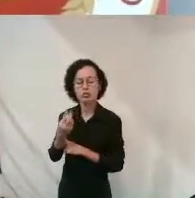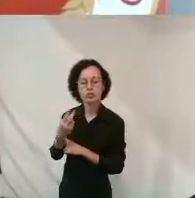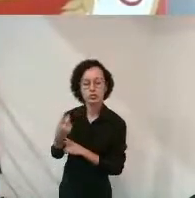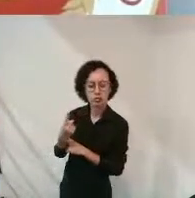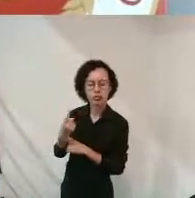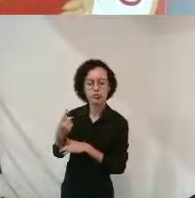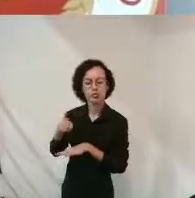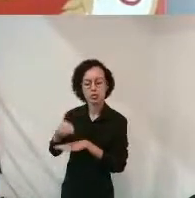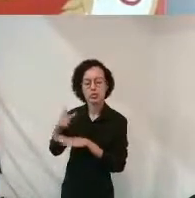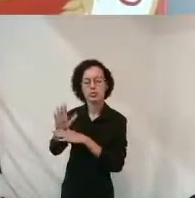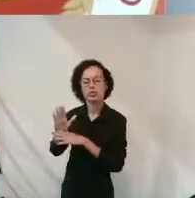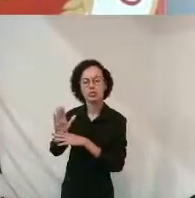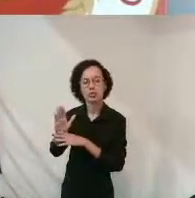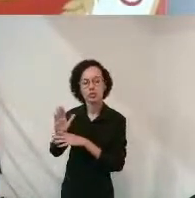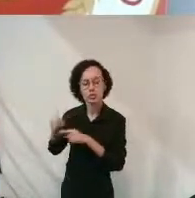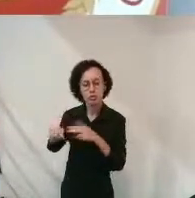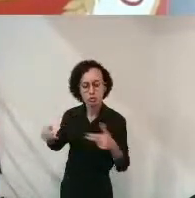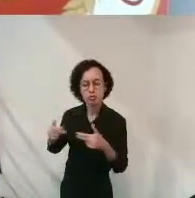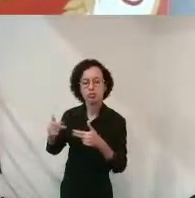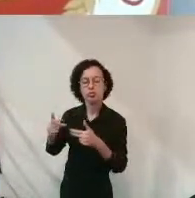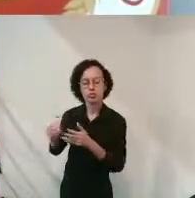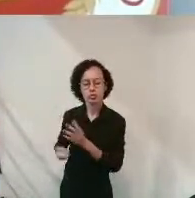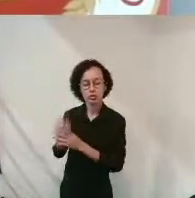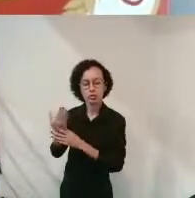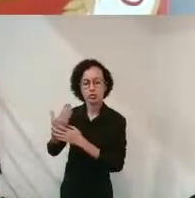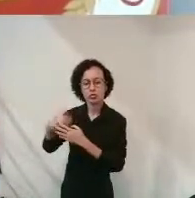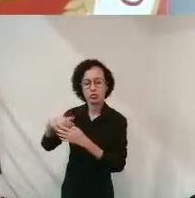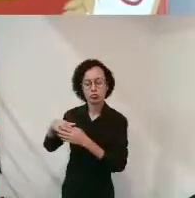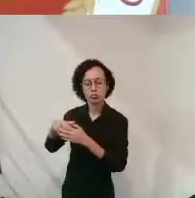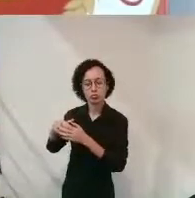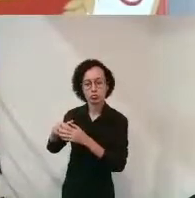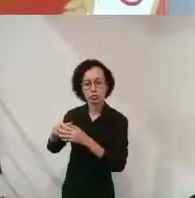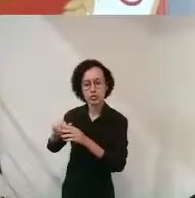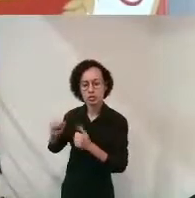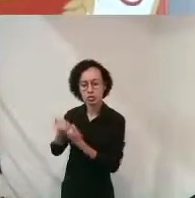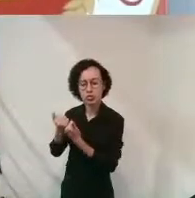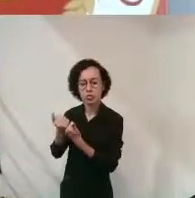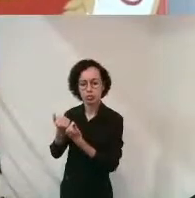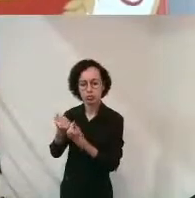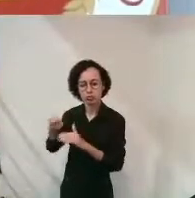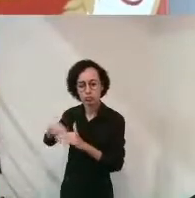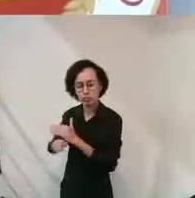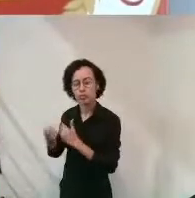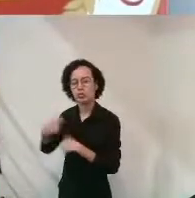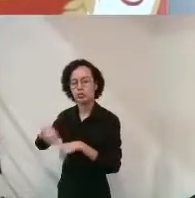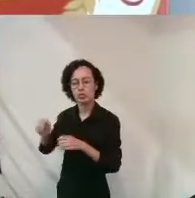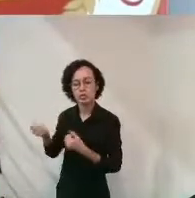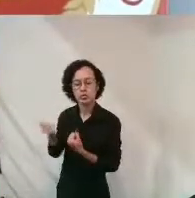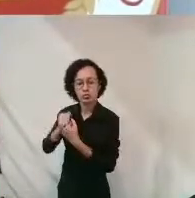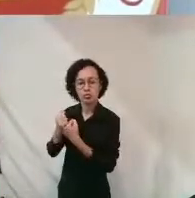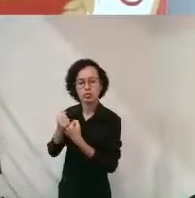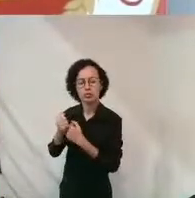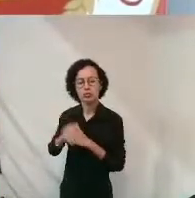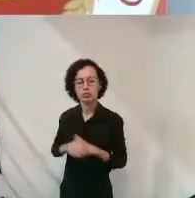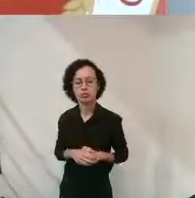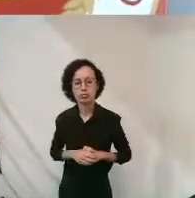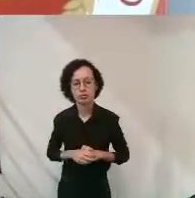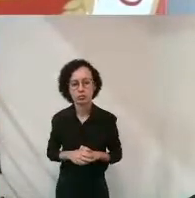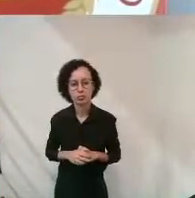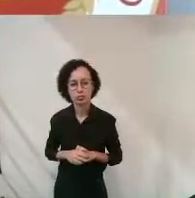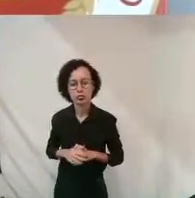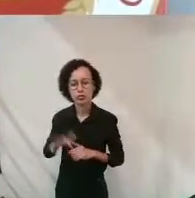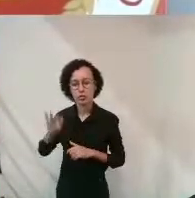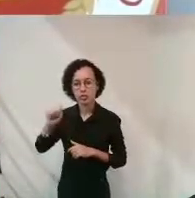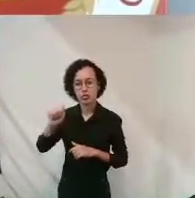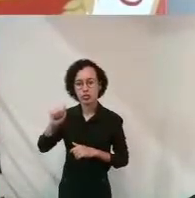2021. Esse instrumento ele criou o Fundo de Apoio para as Ações Voltadas à Reciclagem, chamada Favore